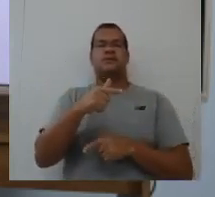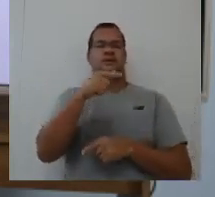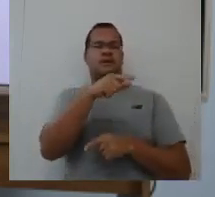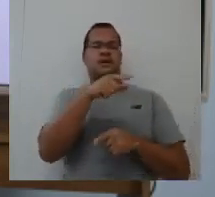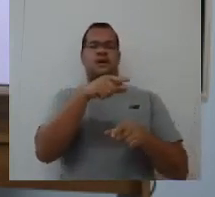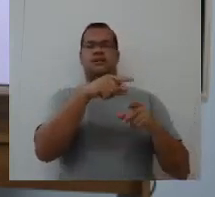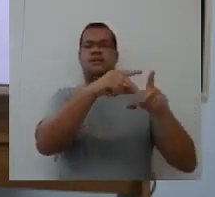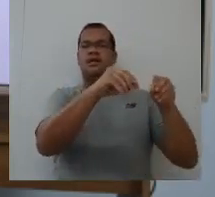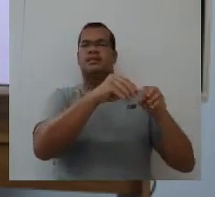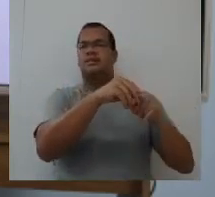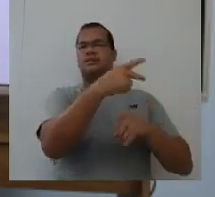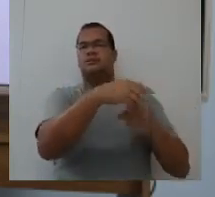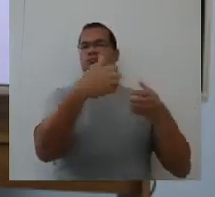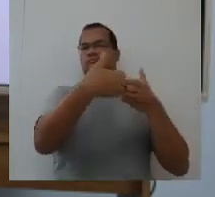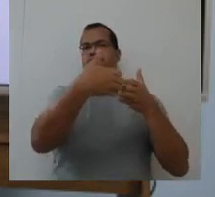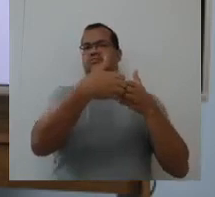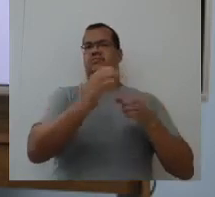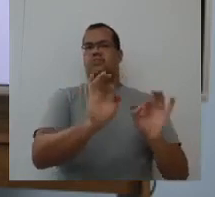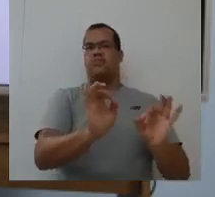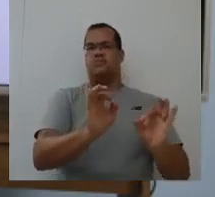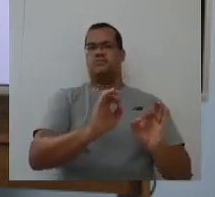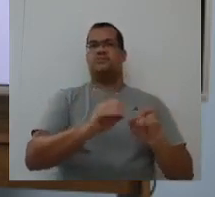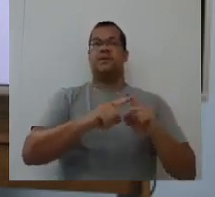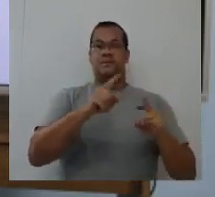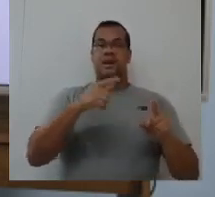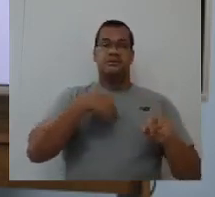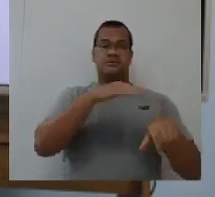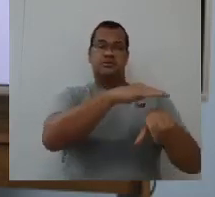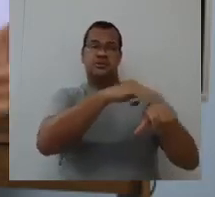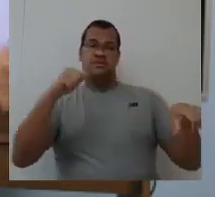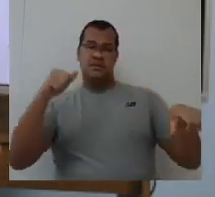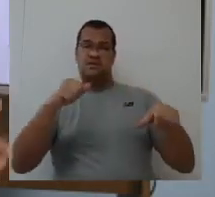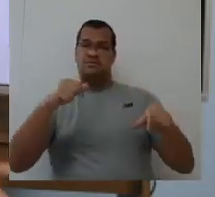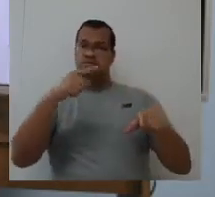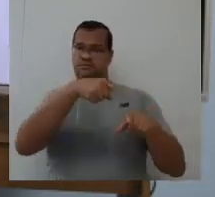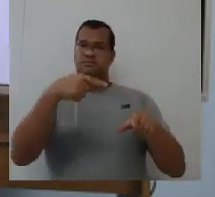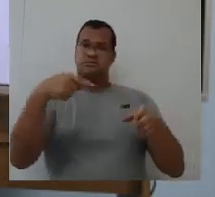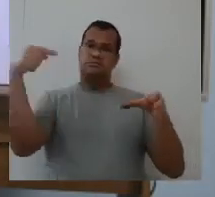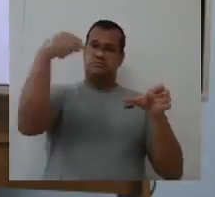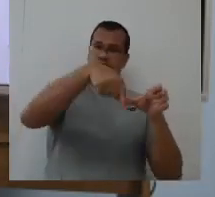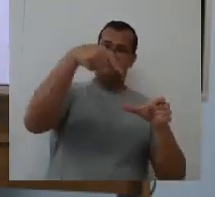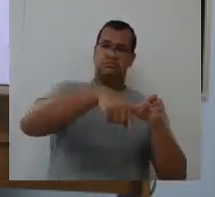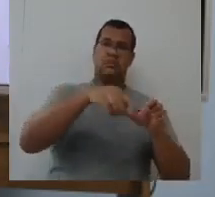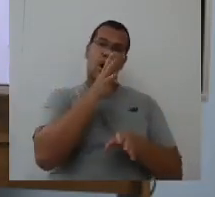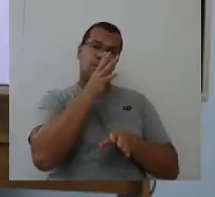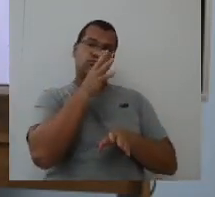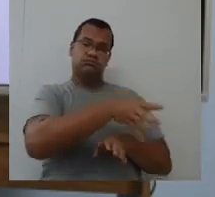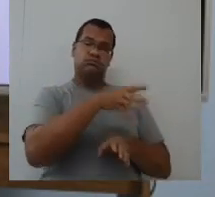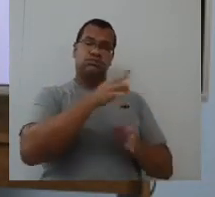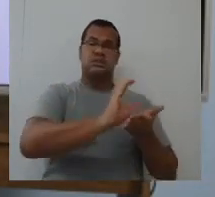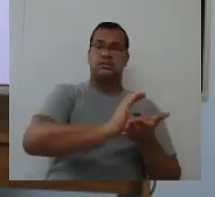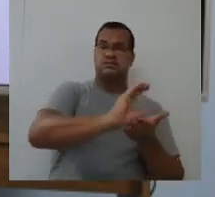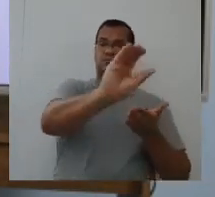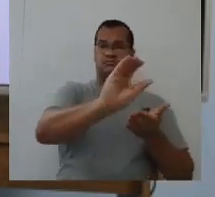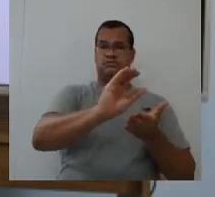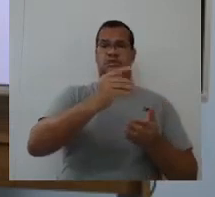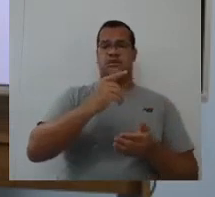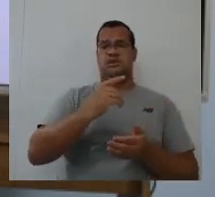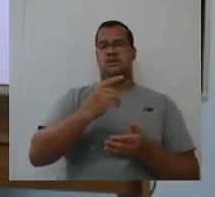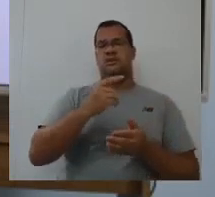ali proximidade com o continente da guerra, mas ele foi chamado pela Alemanha porque foi acusado de financiador da